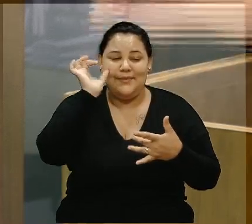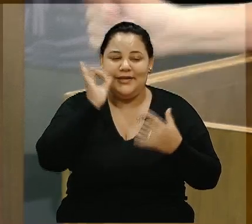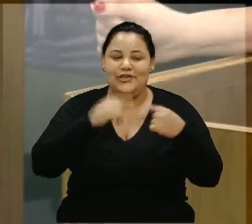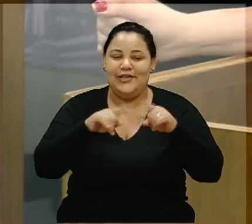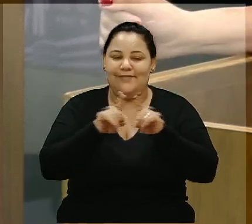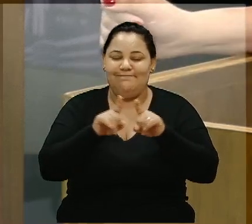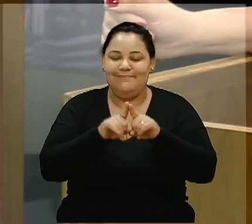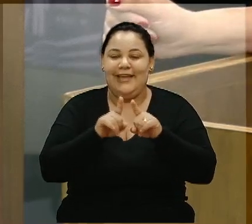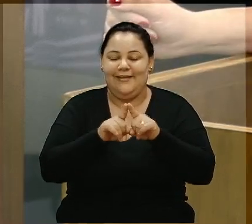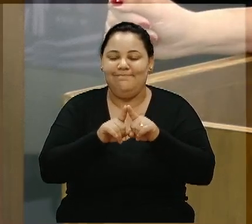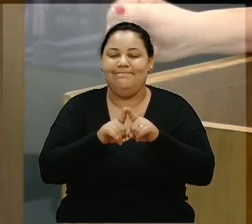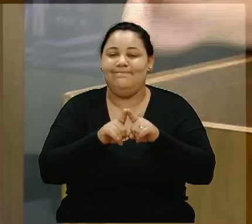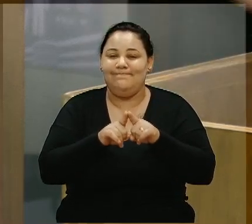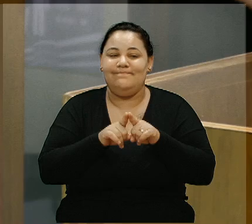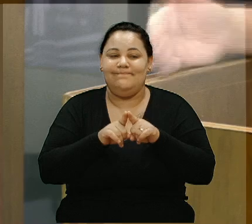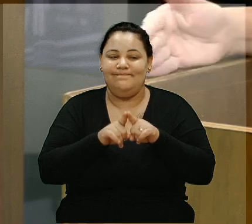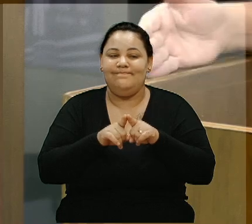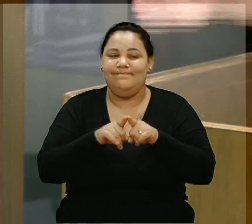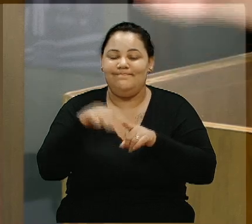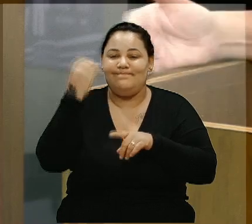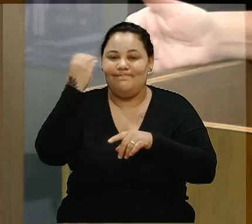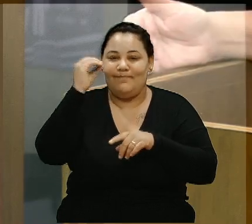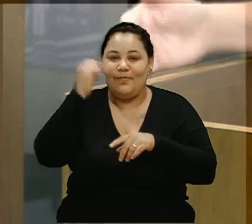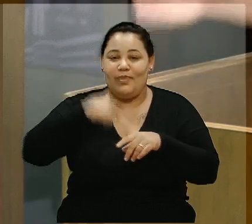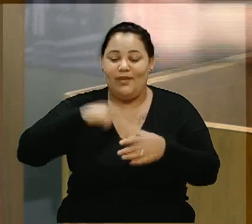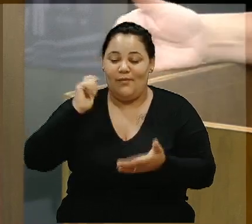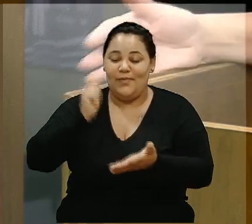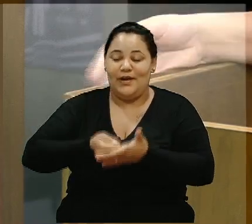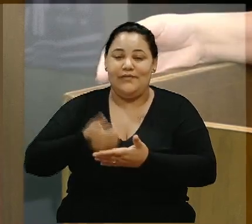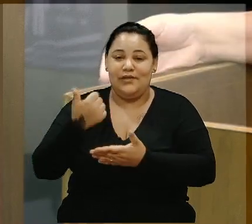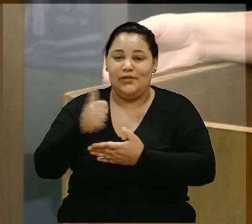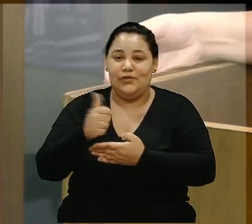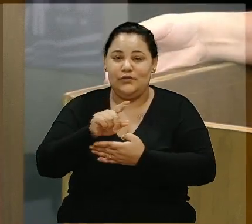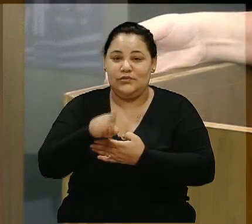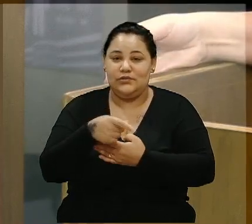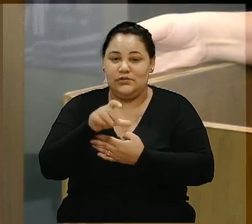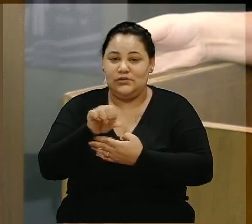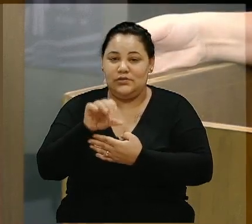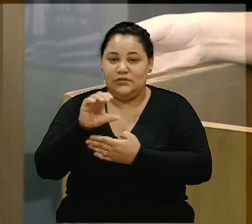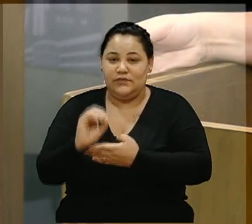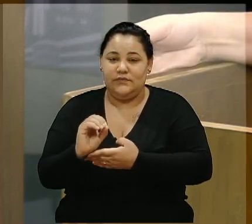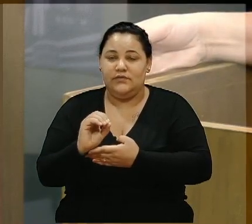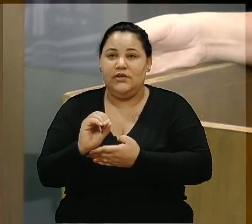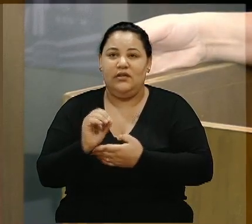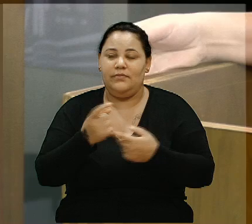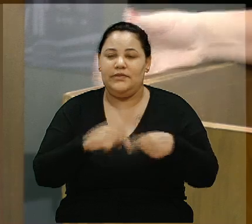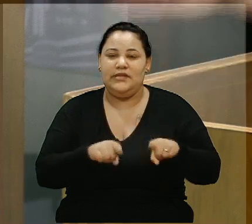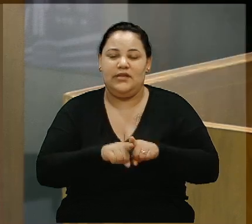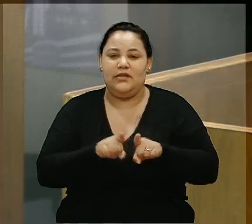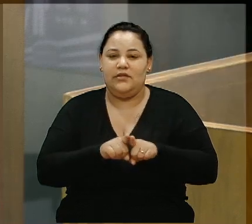viajar para Porto Alegre e eu pagava R$ 11,90 para ir a Porto Alegre.